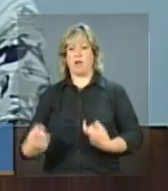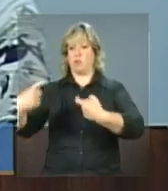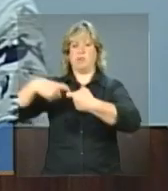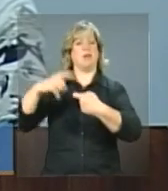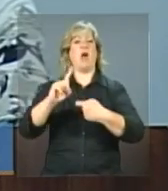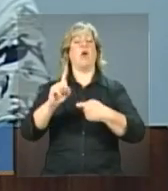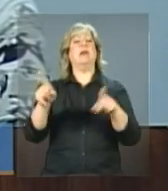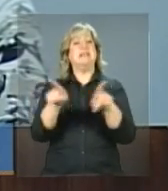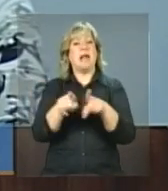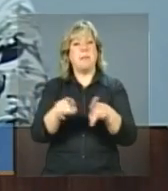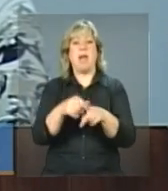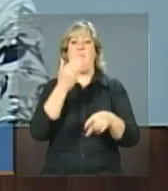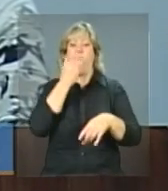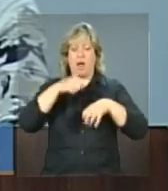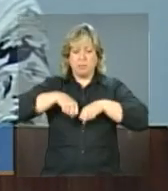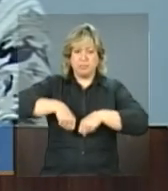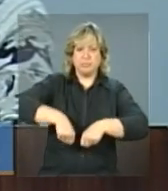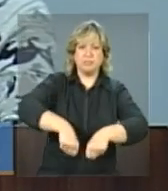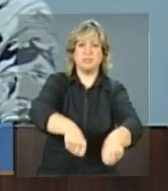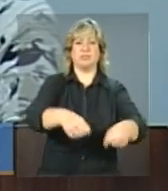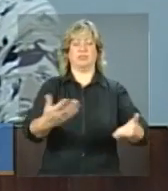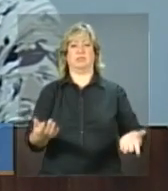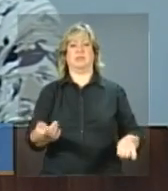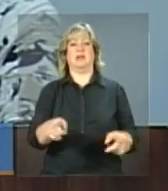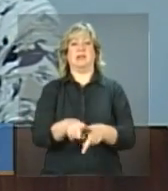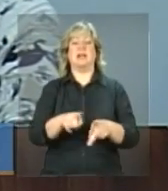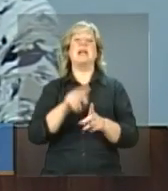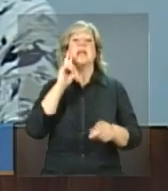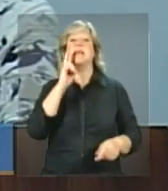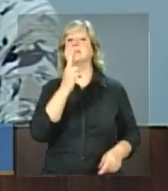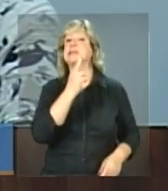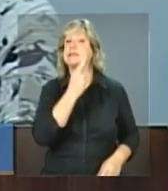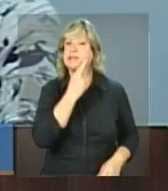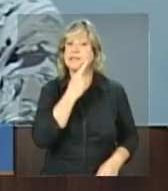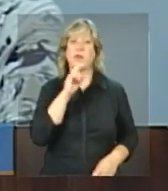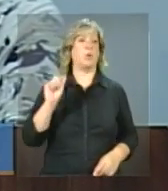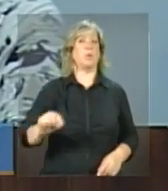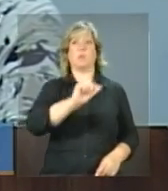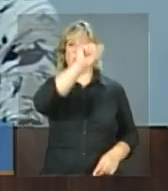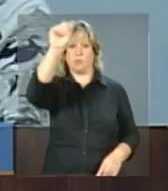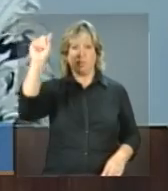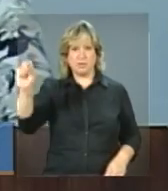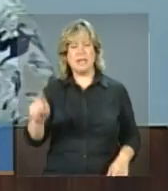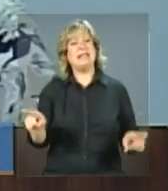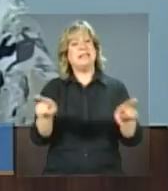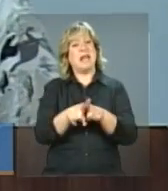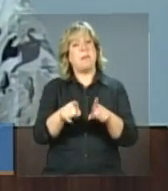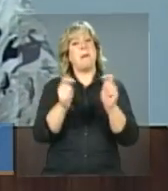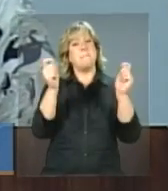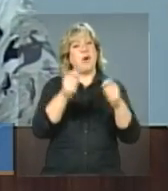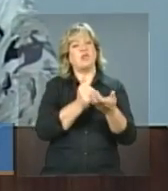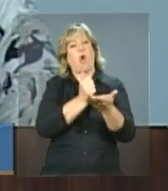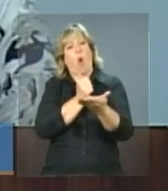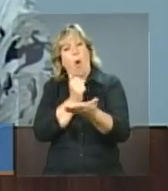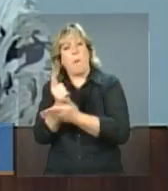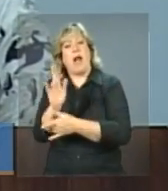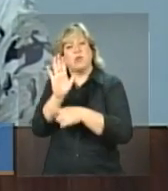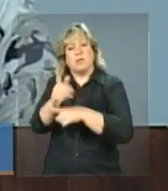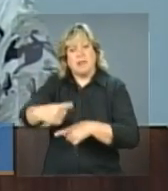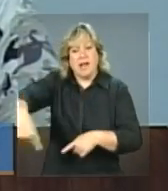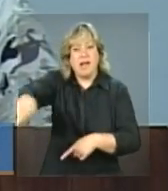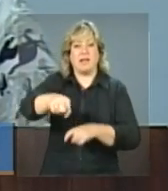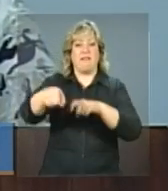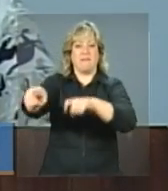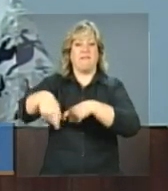de supermercados, a rede de restaurantes, também, em cada um dos locais, também passe a comprar produtos da